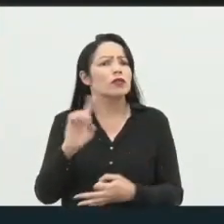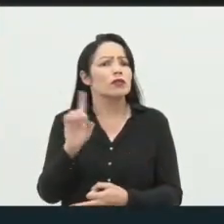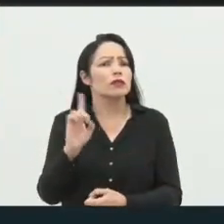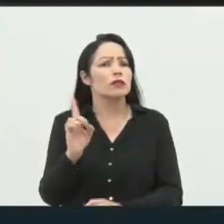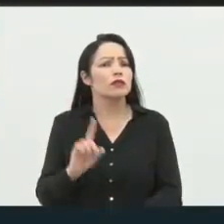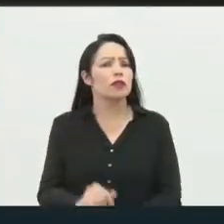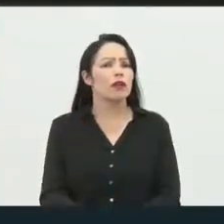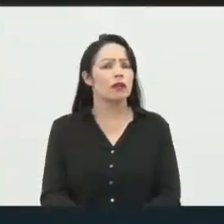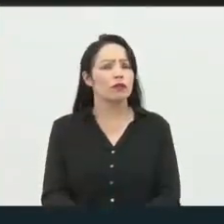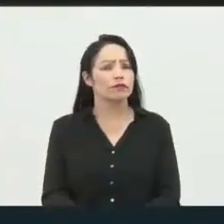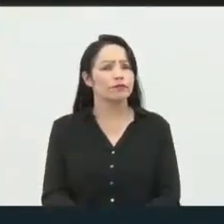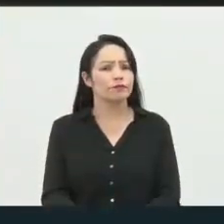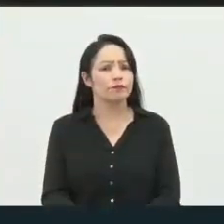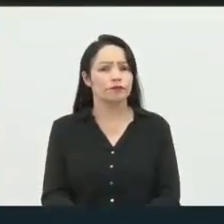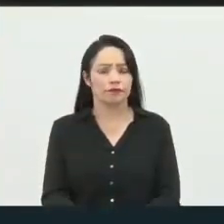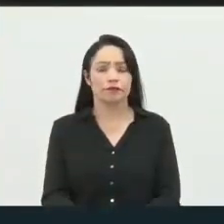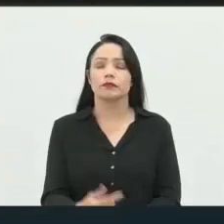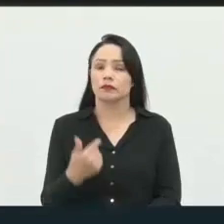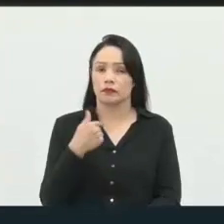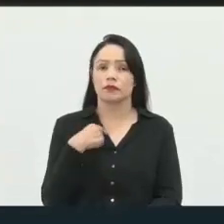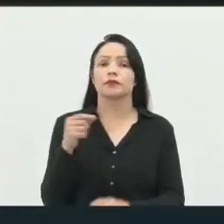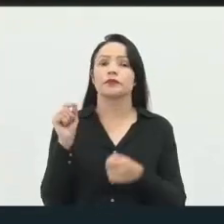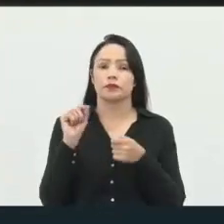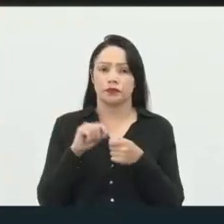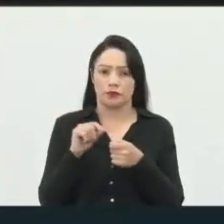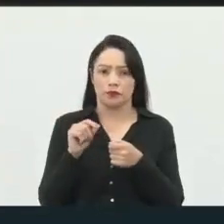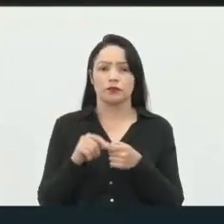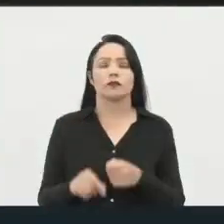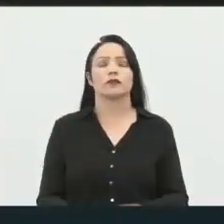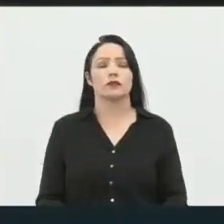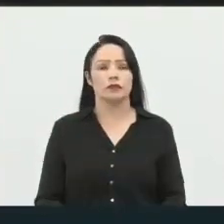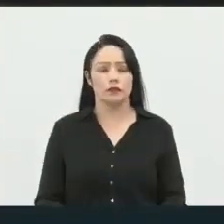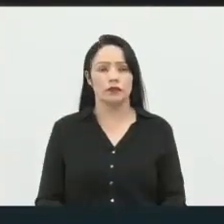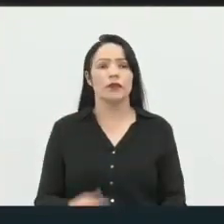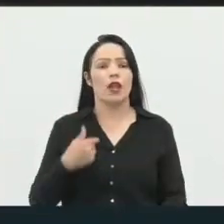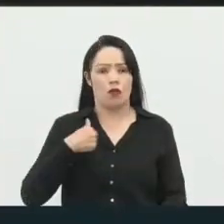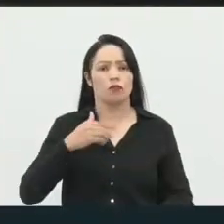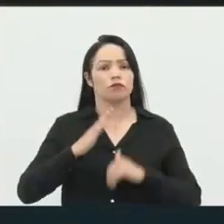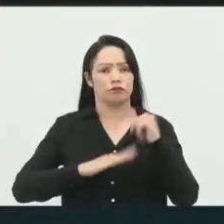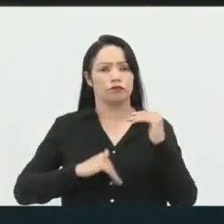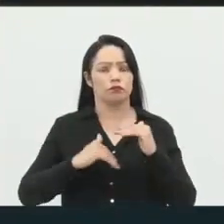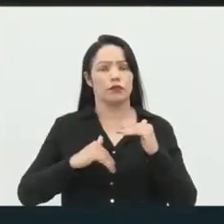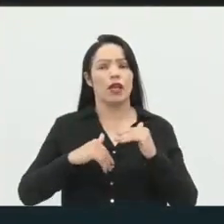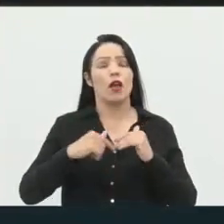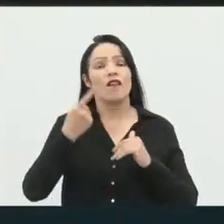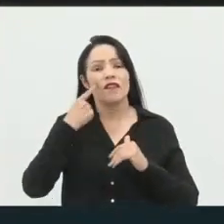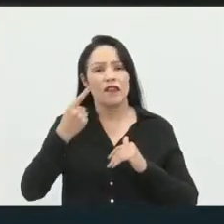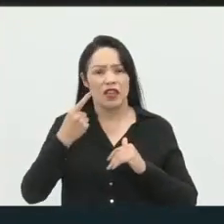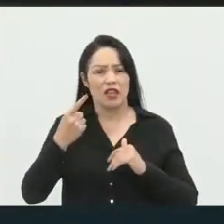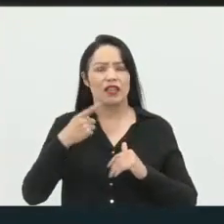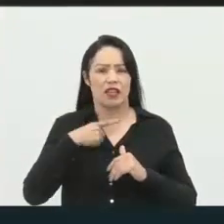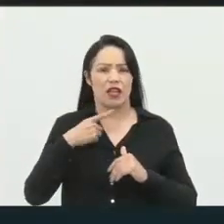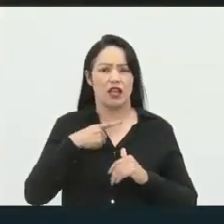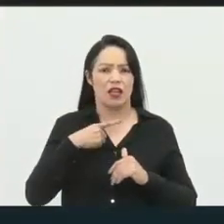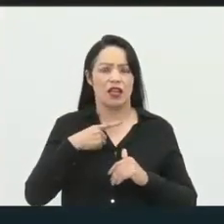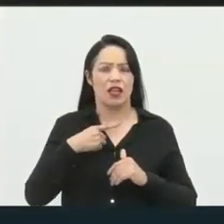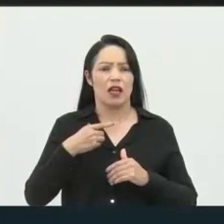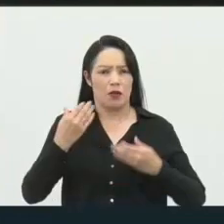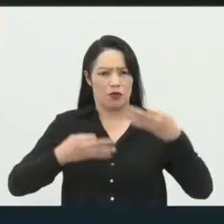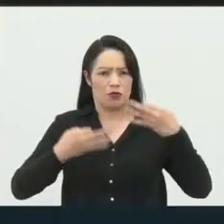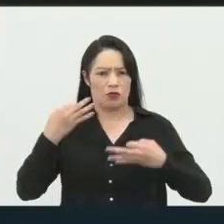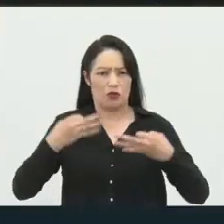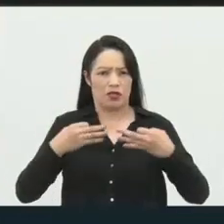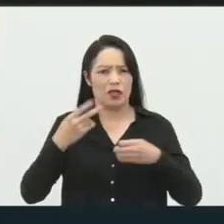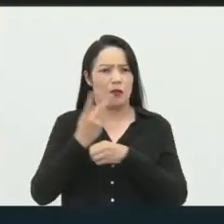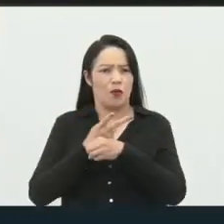que foi o que eu fiz quando startou o processo de licitação para compra de máscara no dia